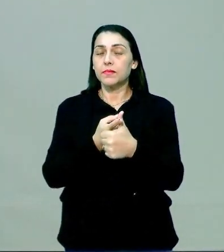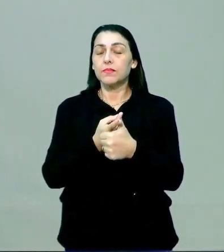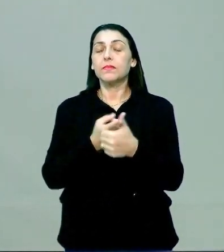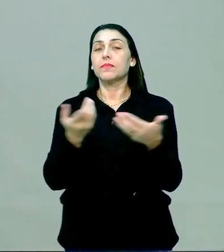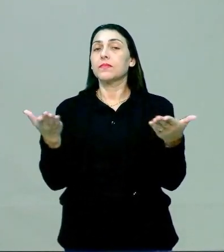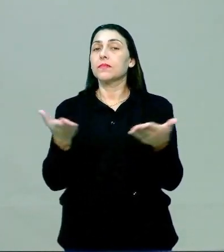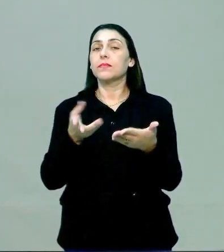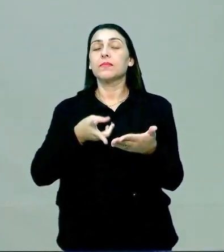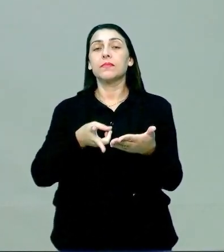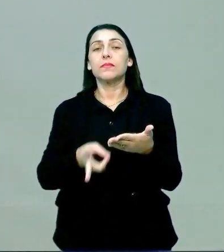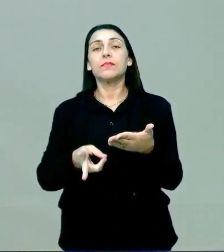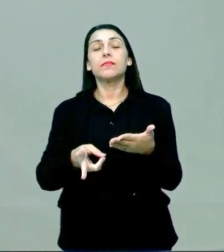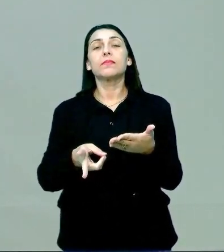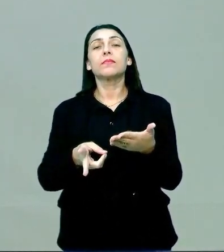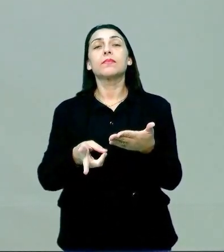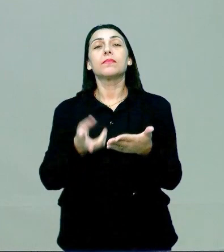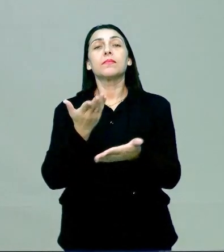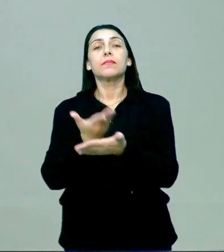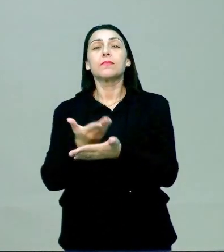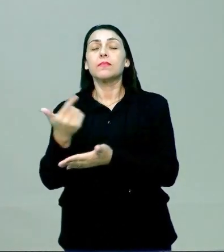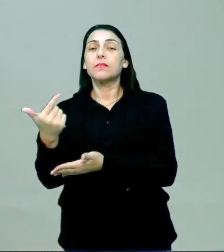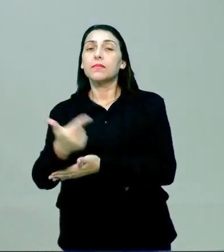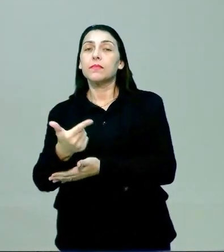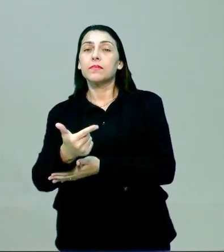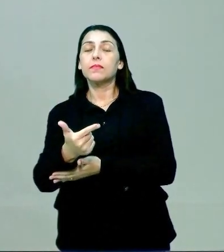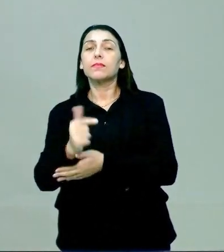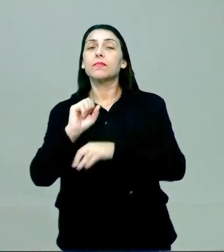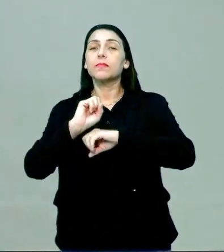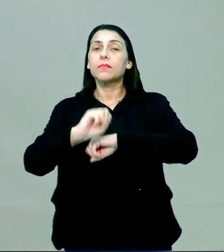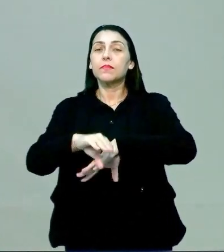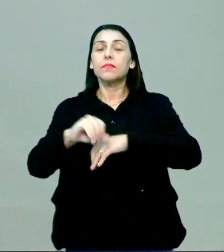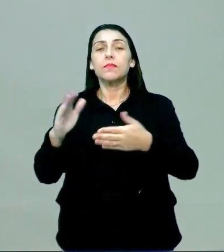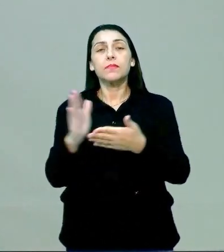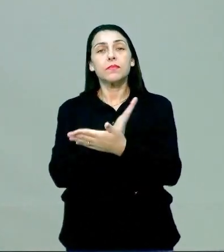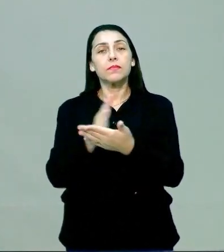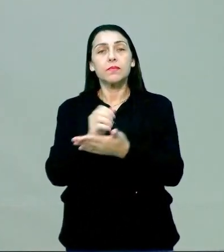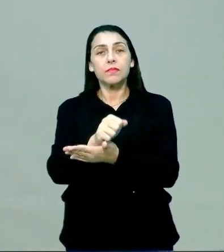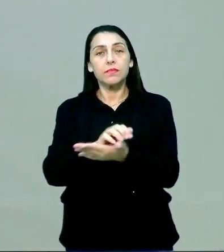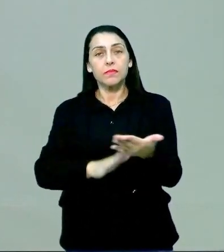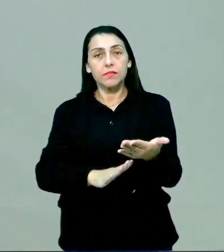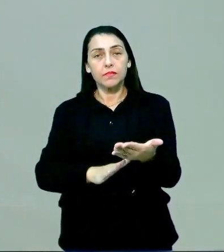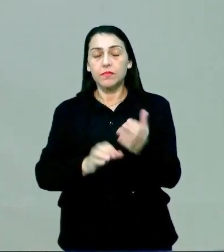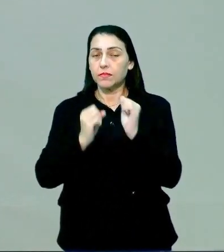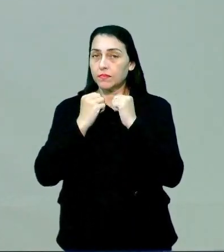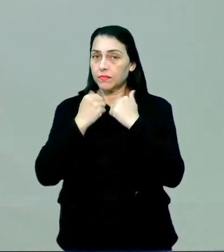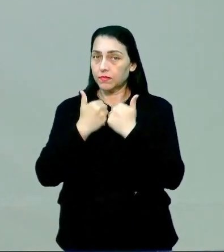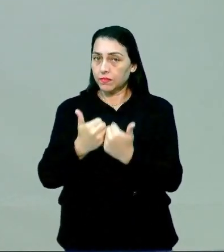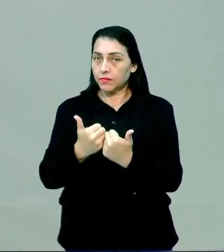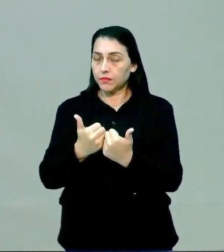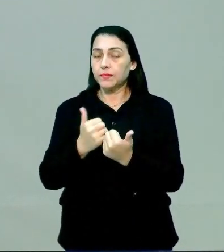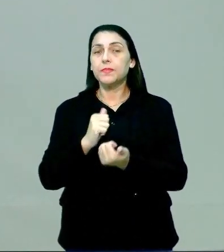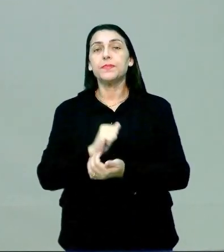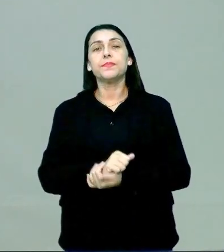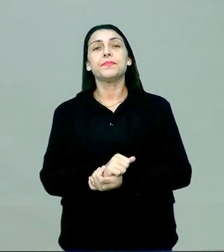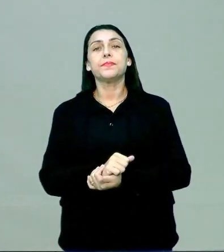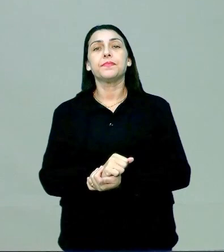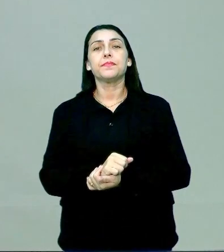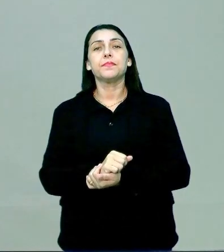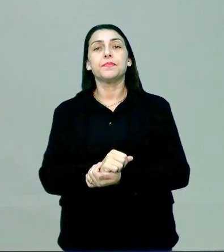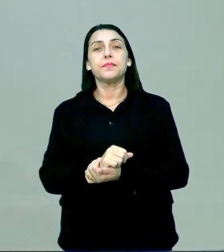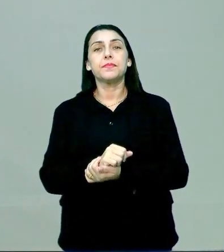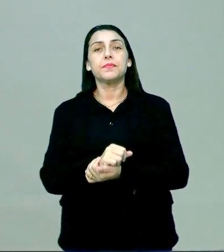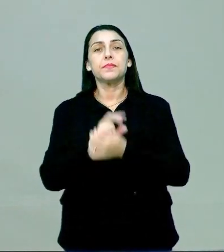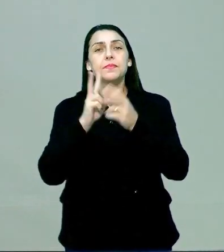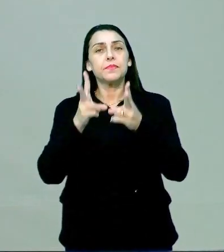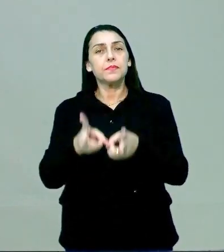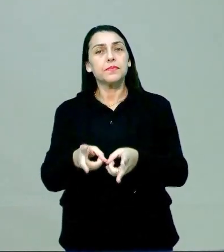vamos agora continuar na parte 2 e nós vamos trabalhar algumas atividades. Tudo bem, pessoal? Então vamos